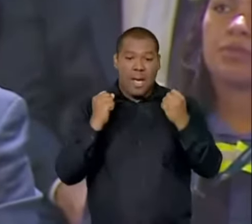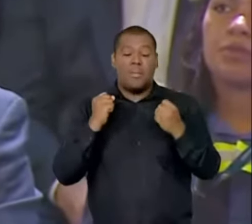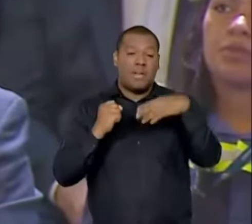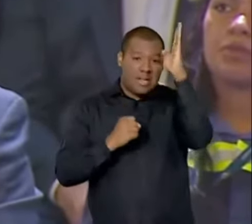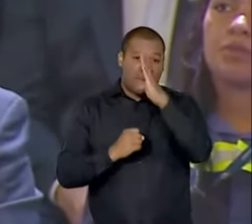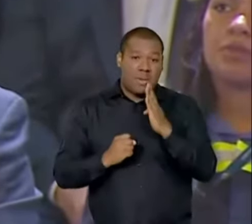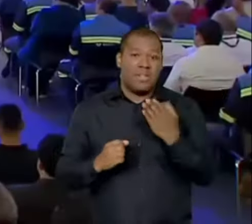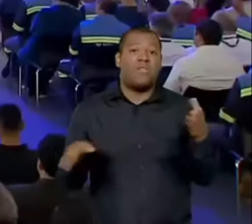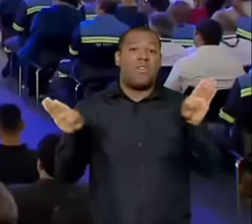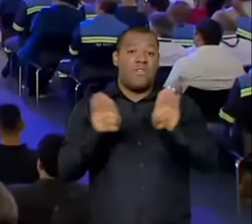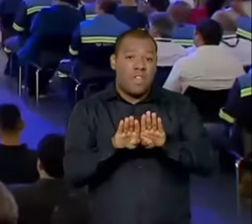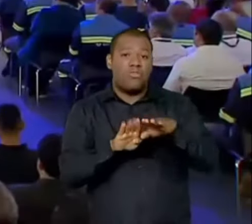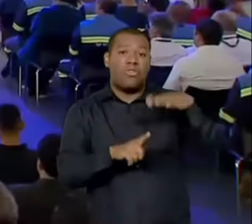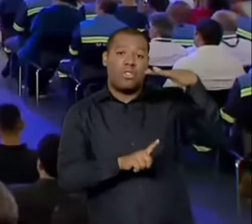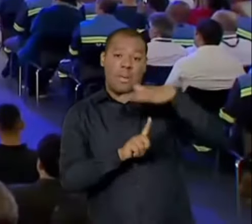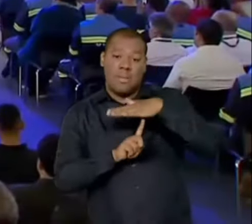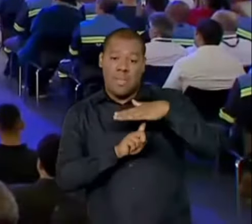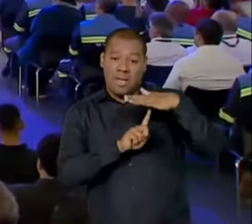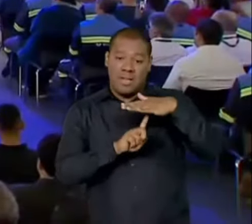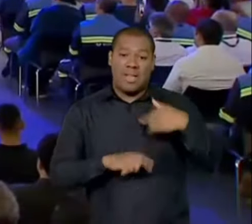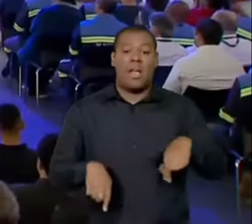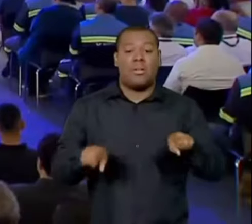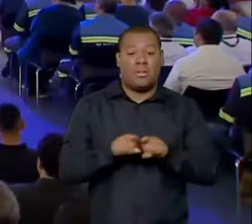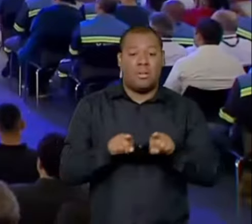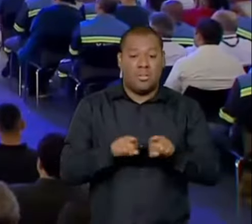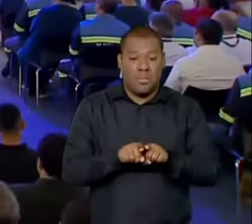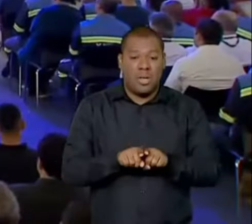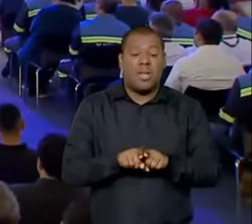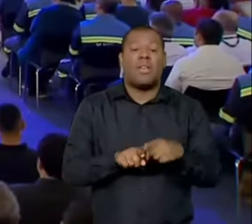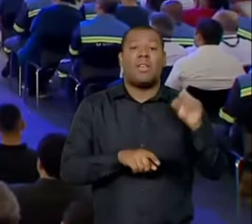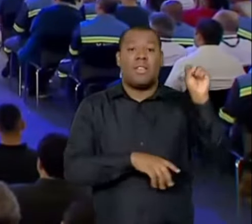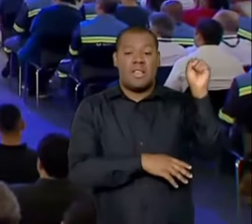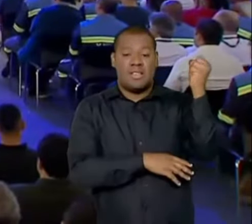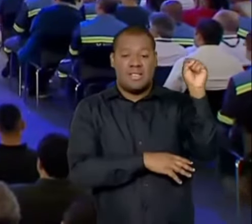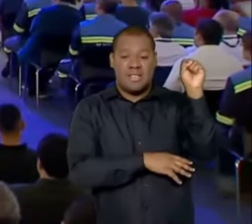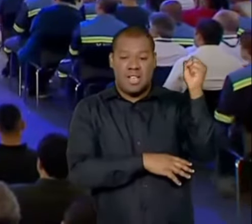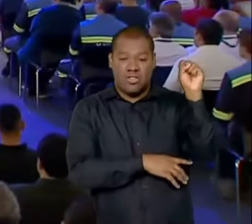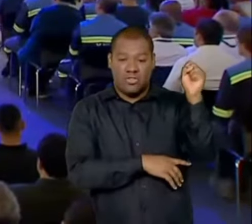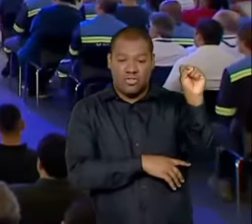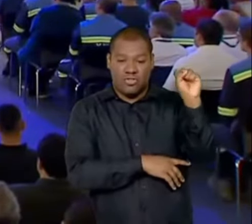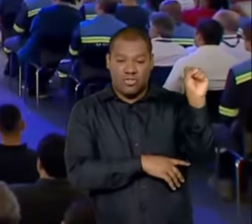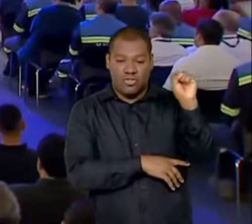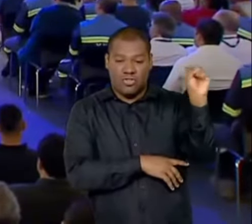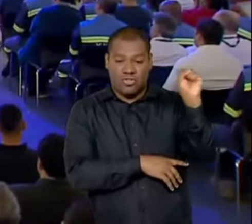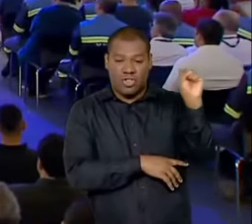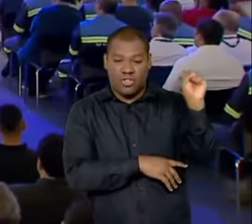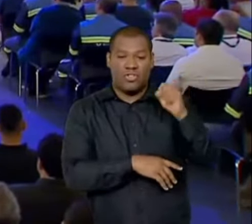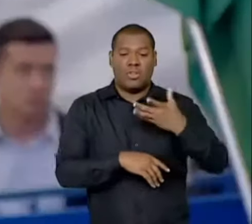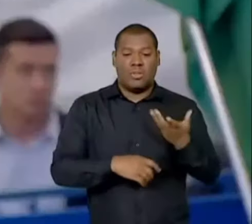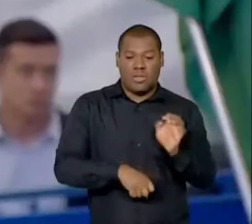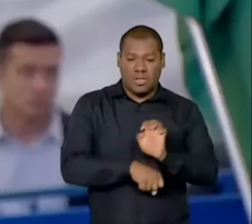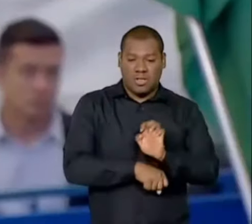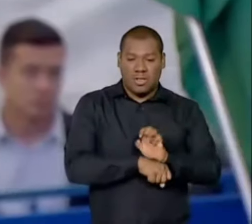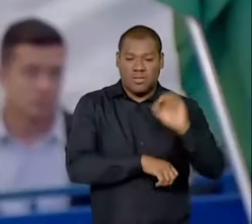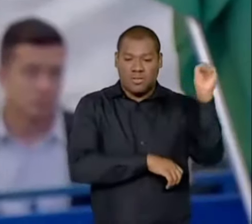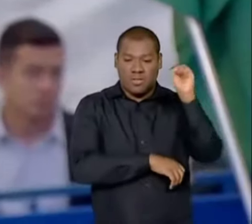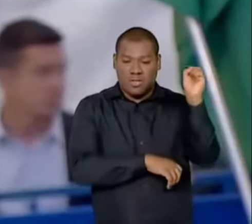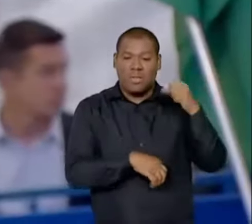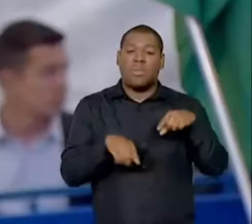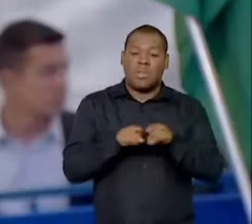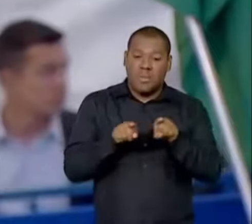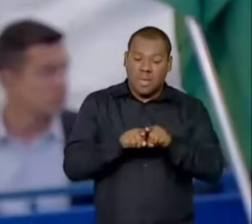Paraná, o Brasil fechou fábrica de fertilizante em Sergipe, o Brasil fechou fábrica de fertilizante na